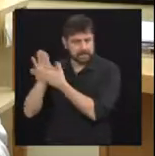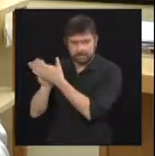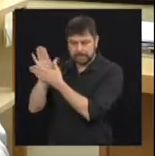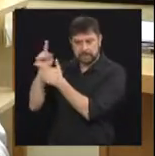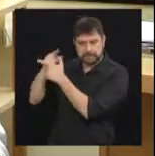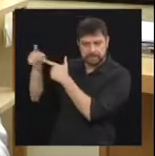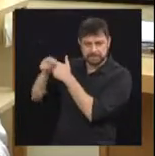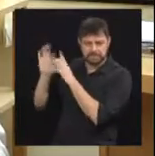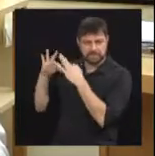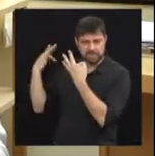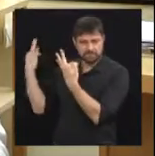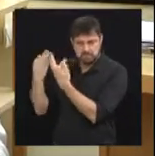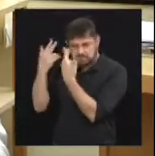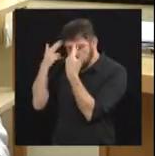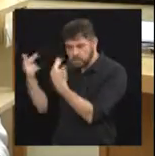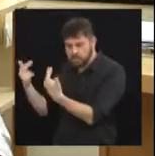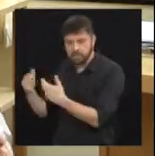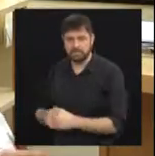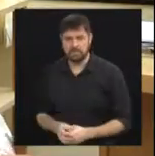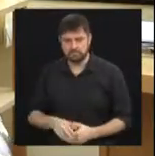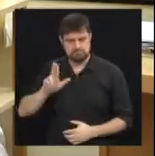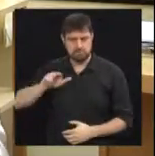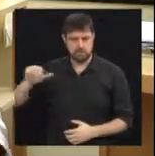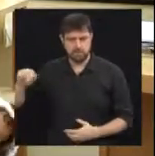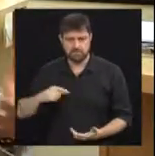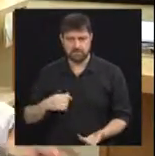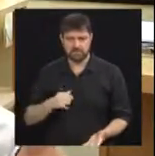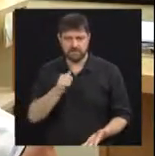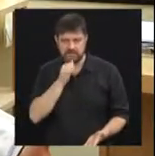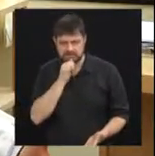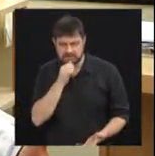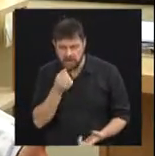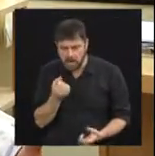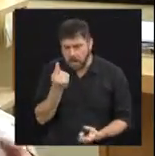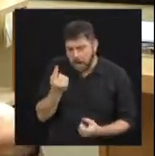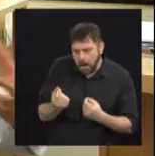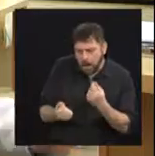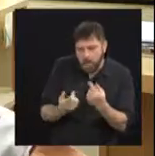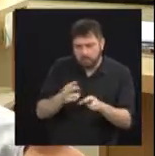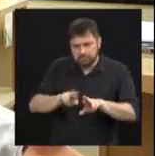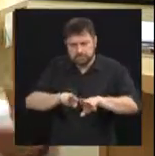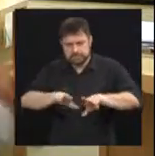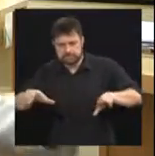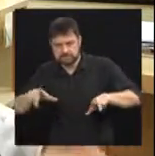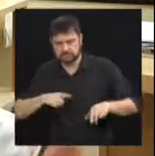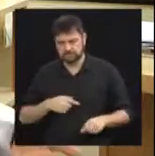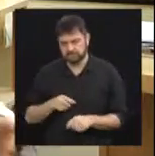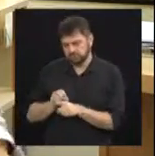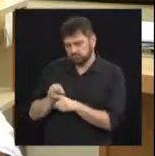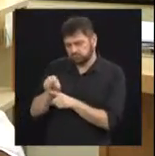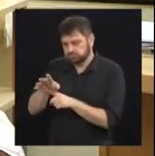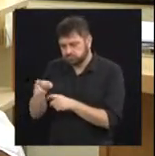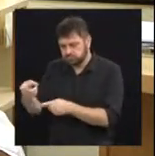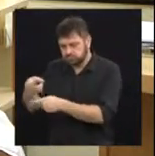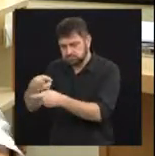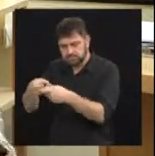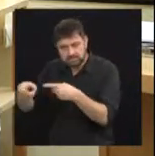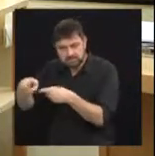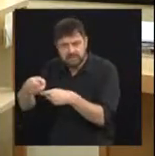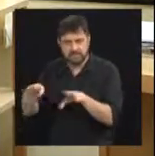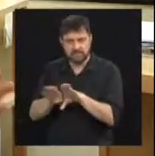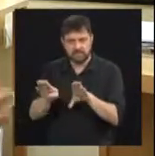antecedentes familiares associados a isso. Então, por exemplo, no caso de algumas alterações no sêmen, algumas